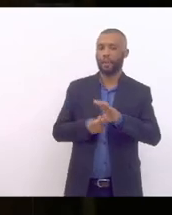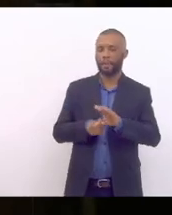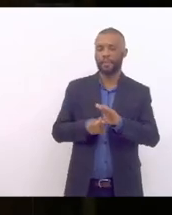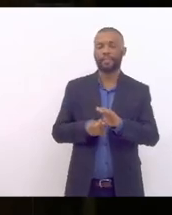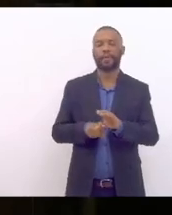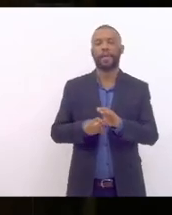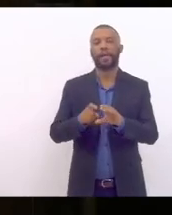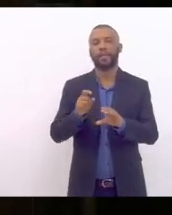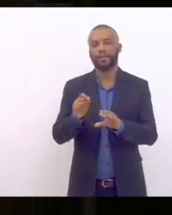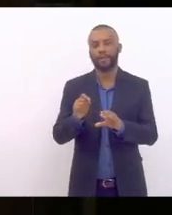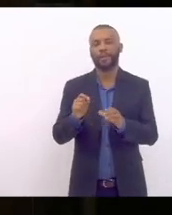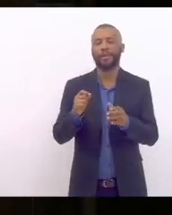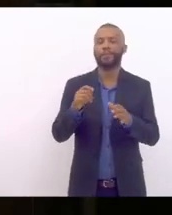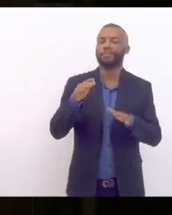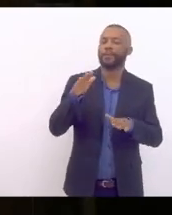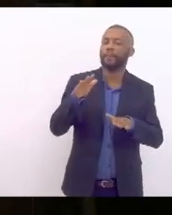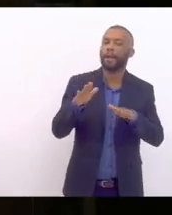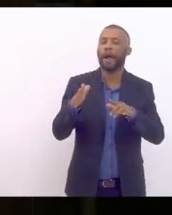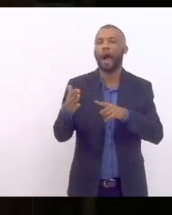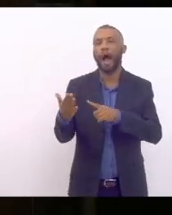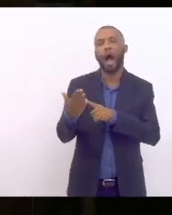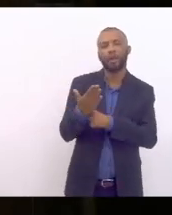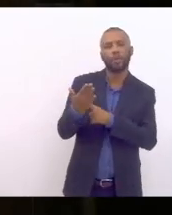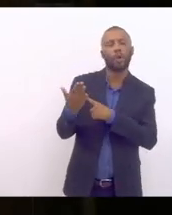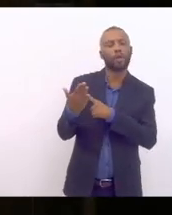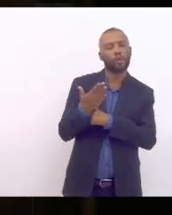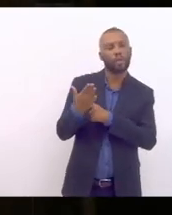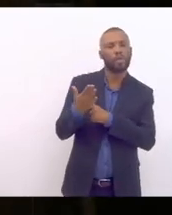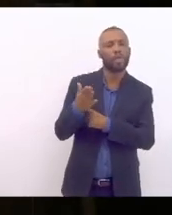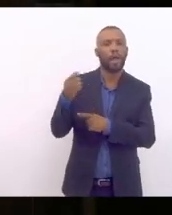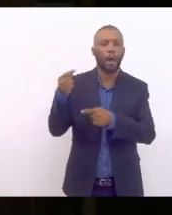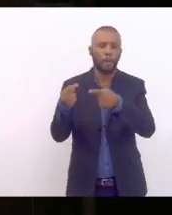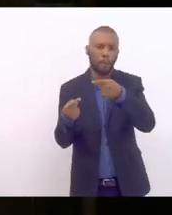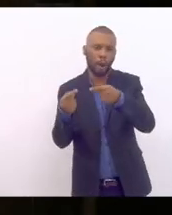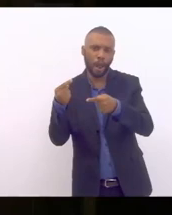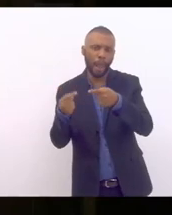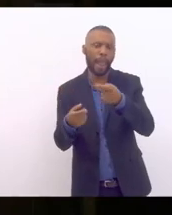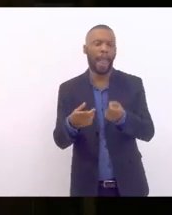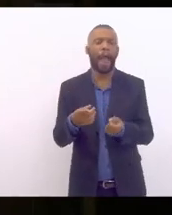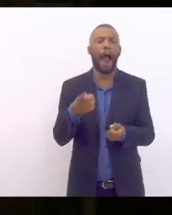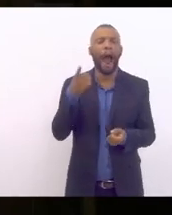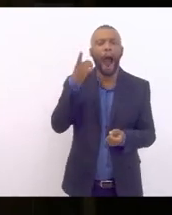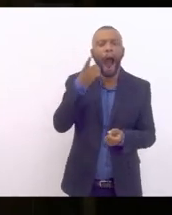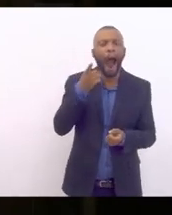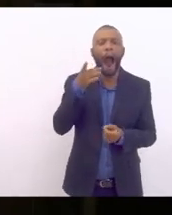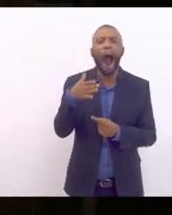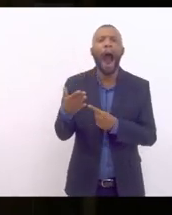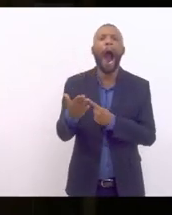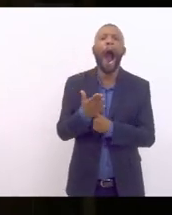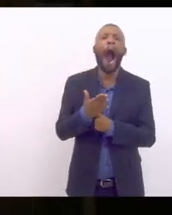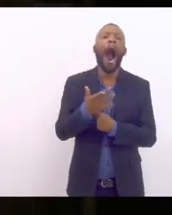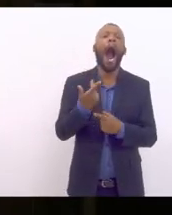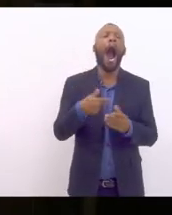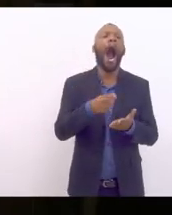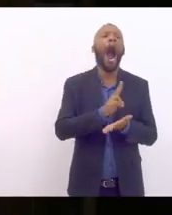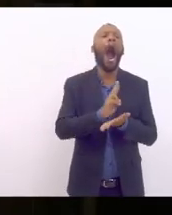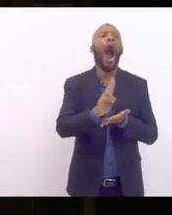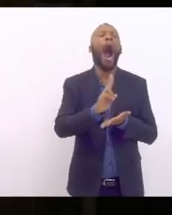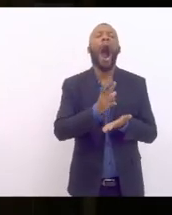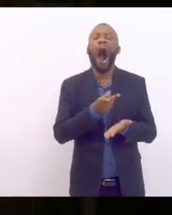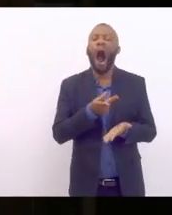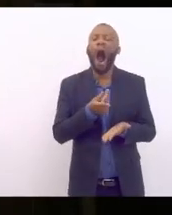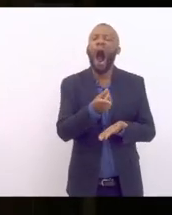de flutuações políticas e parlamentares para a sustentação da universidade pública